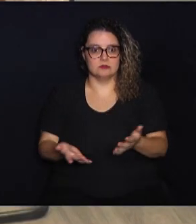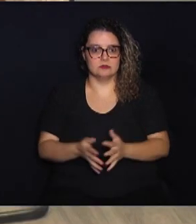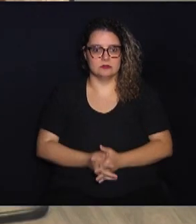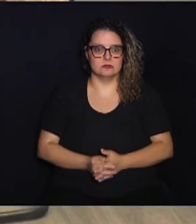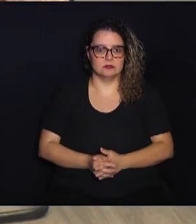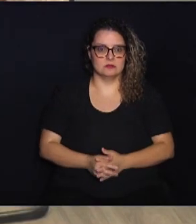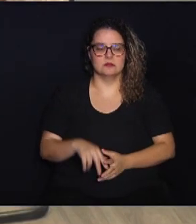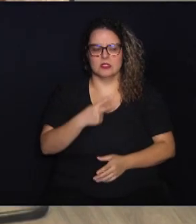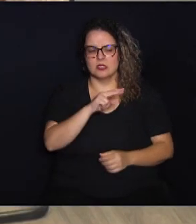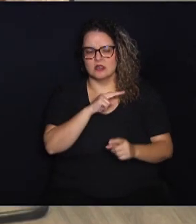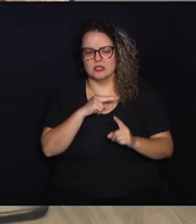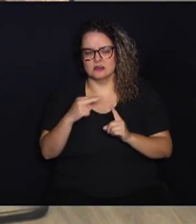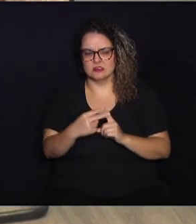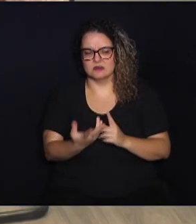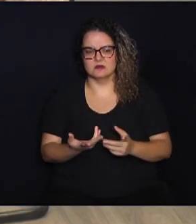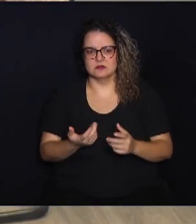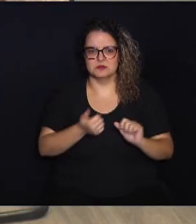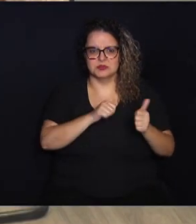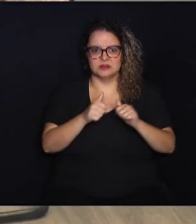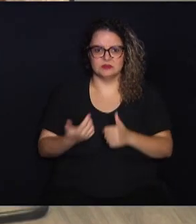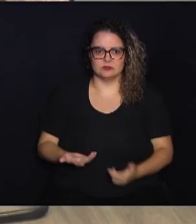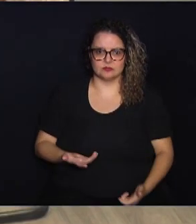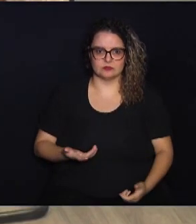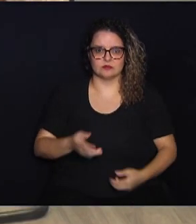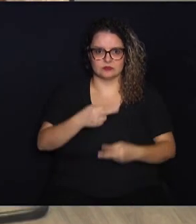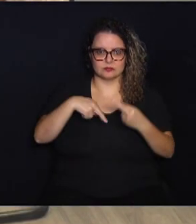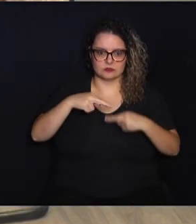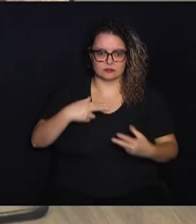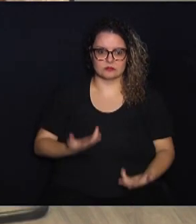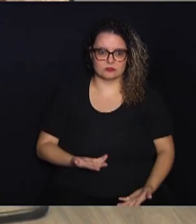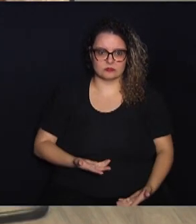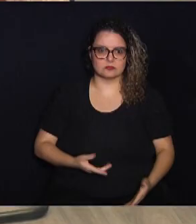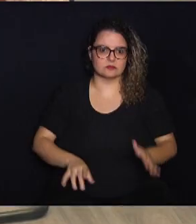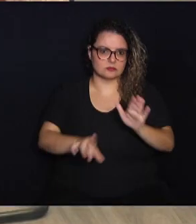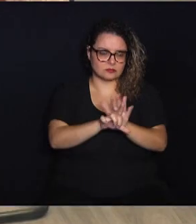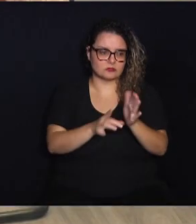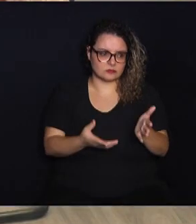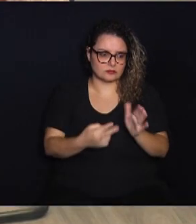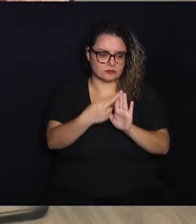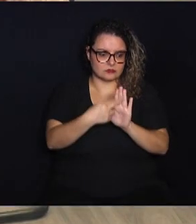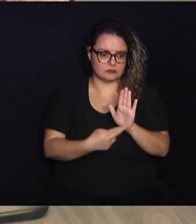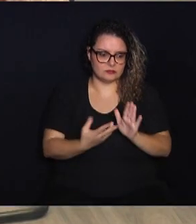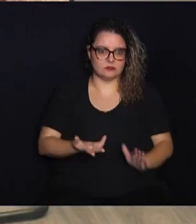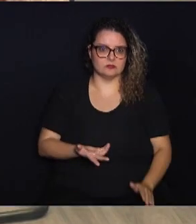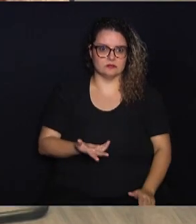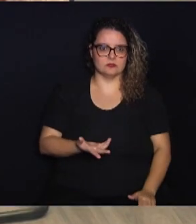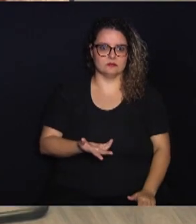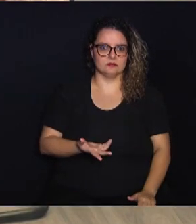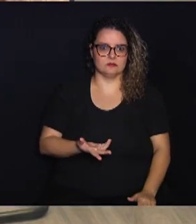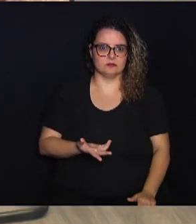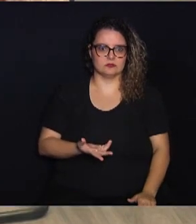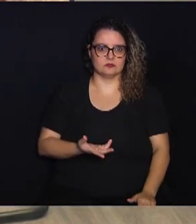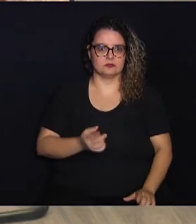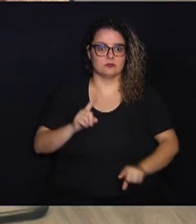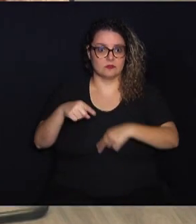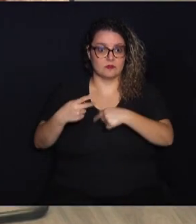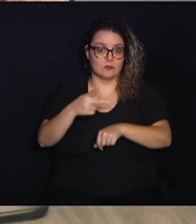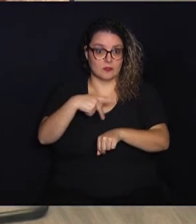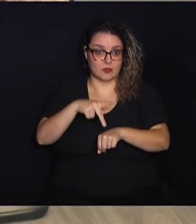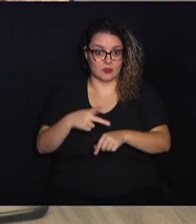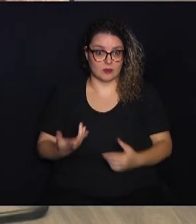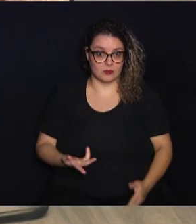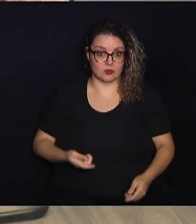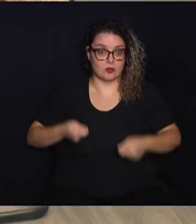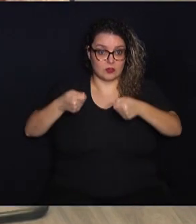sua avaliação, o seu ponto de vista referente a essa lei, essa regra, né, de outros países que